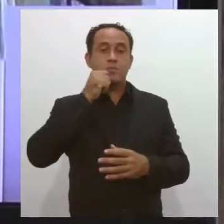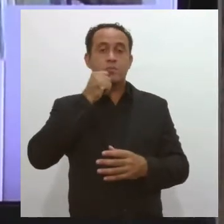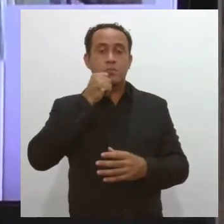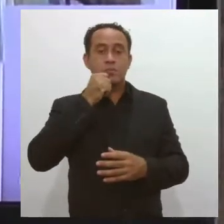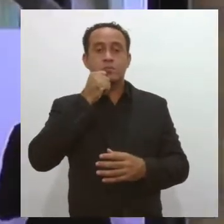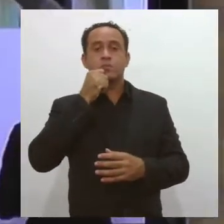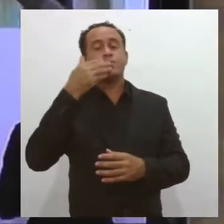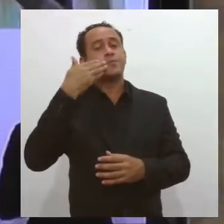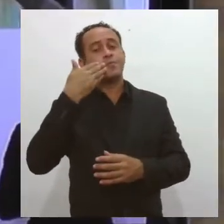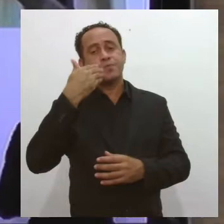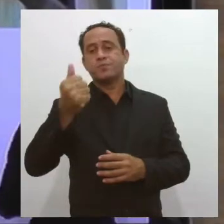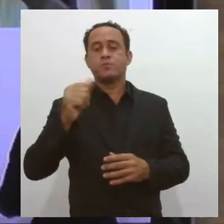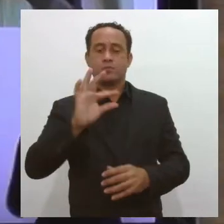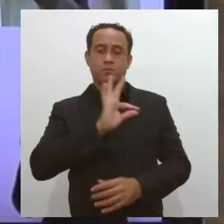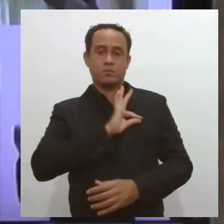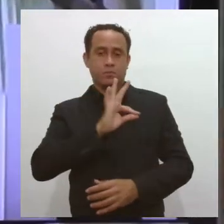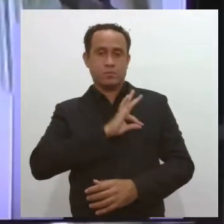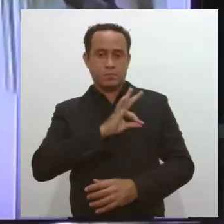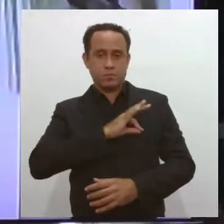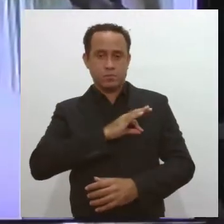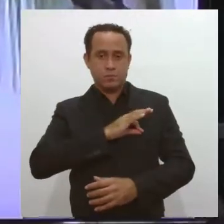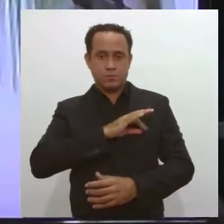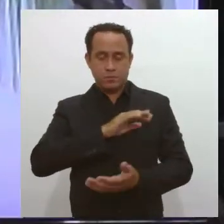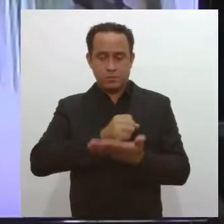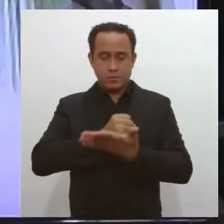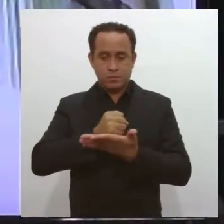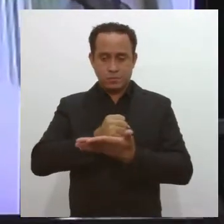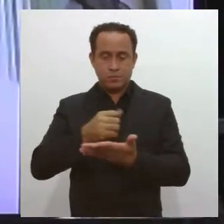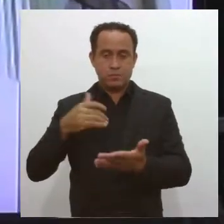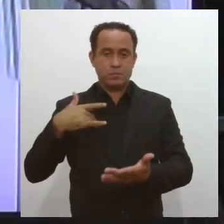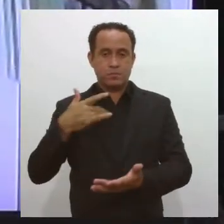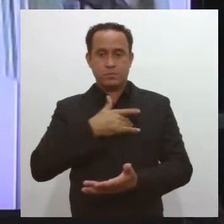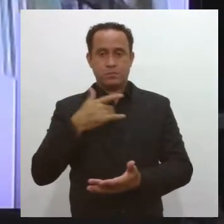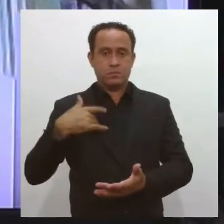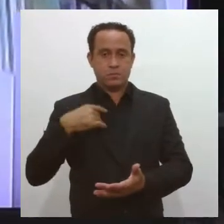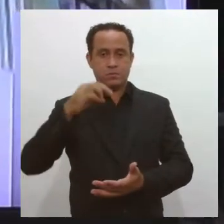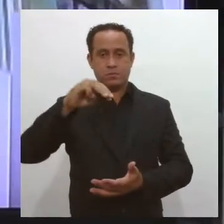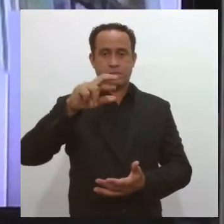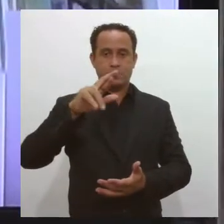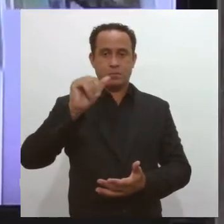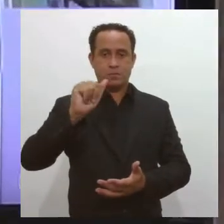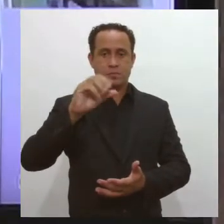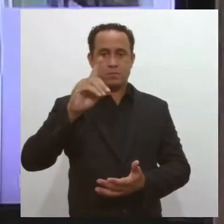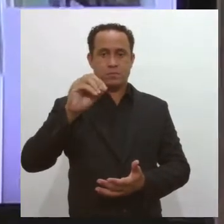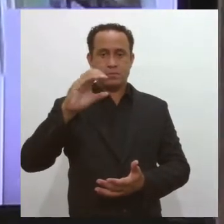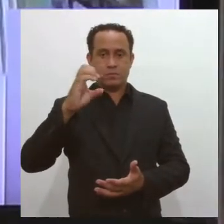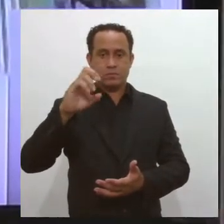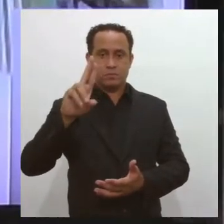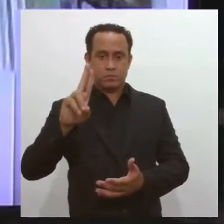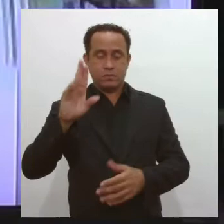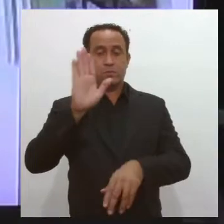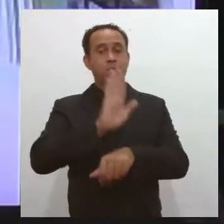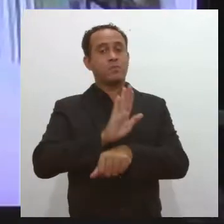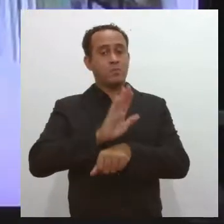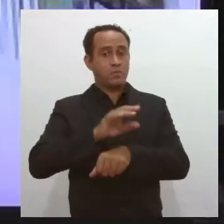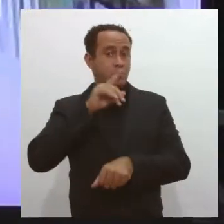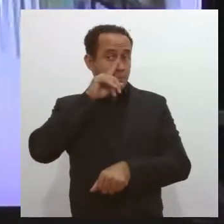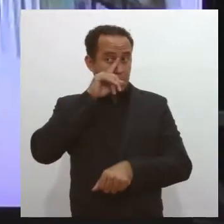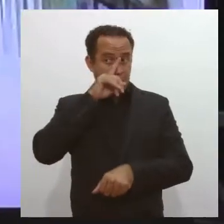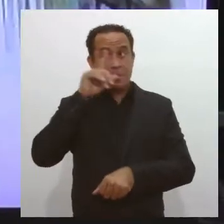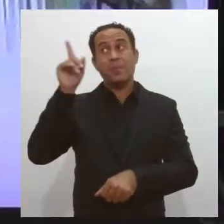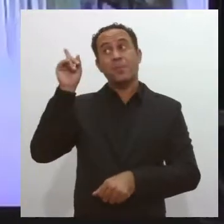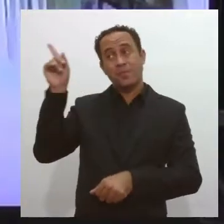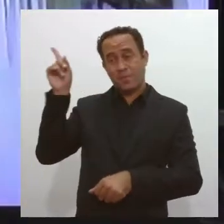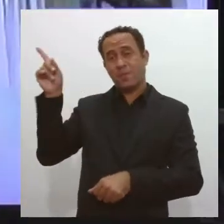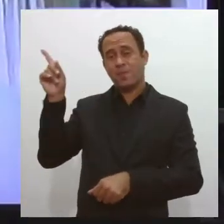que melhore o policiamento na Unidade Básica de Saúde Maria do Céu, principalmente nos finais de tarde. De acordo com o